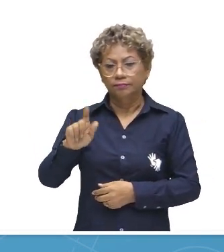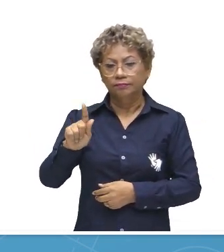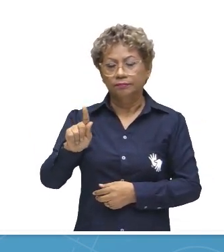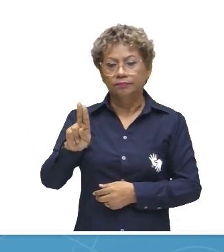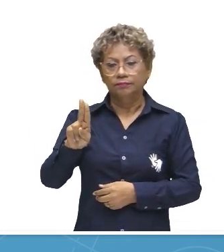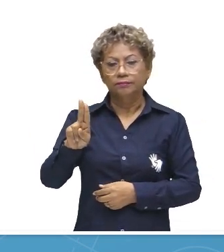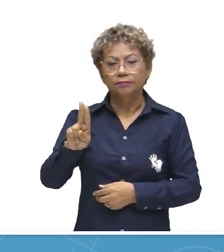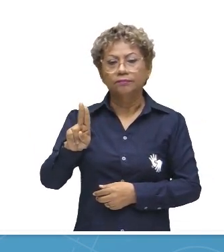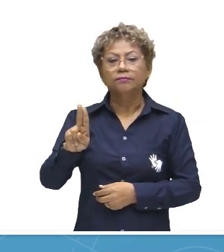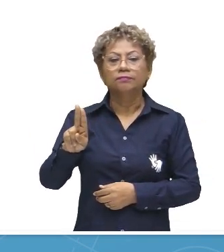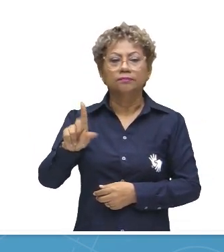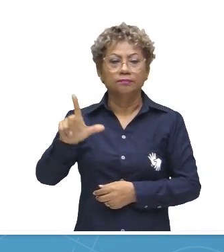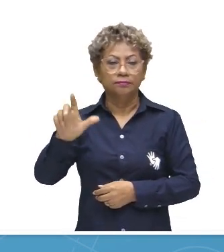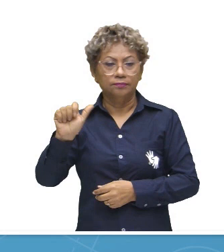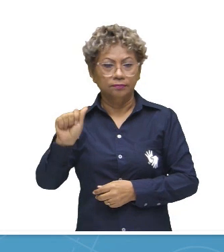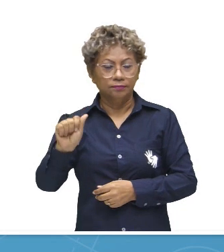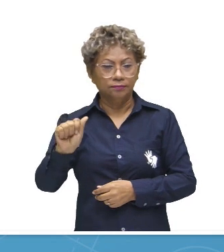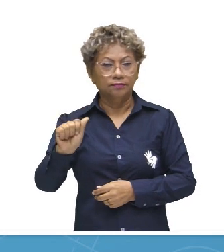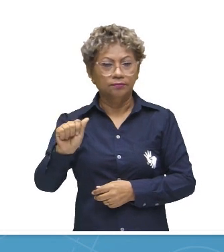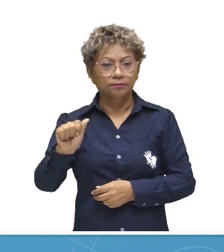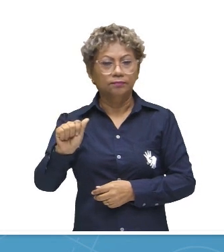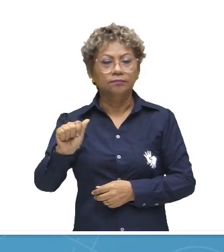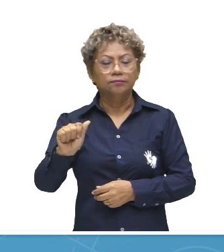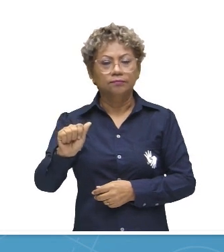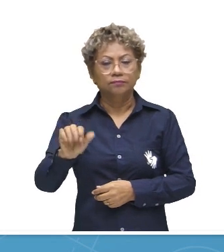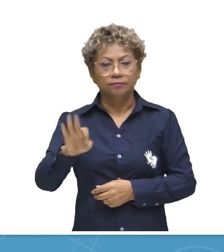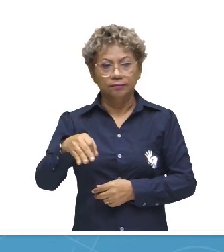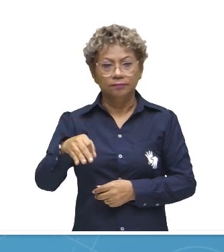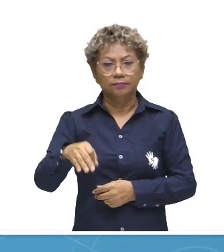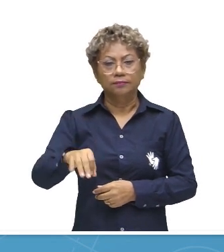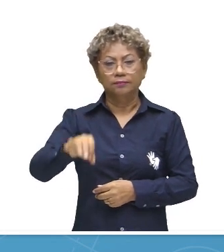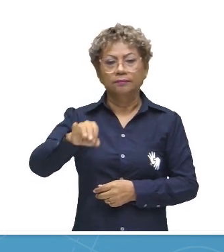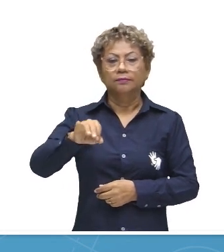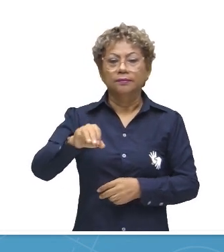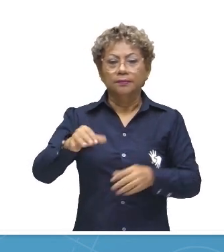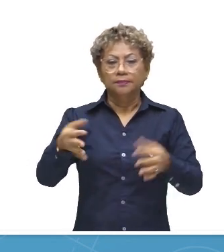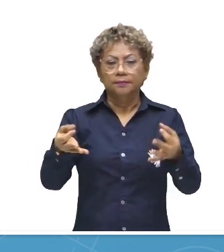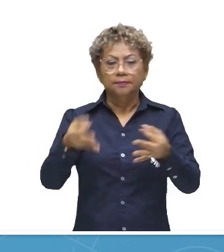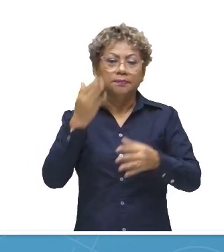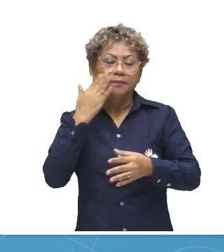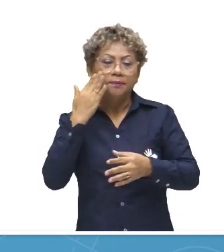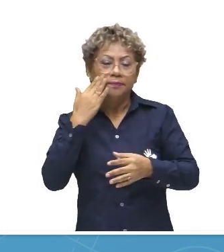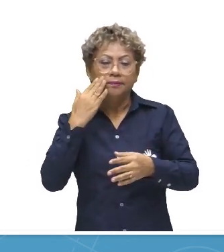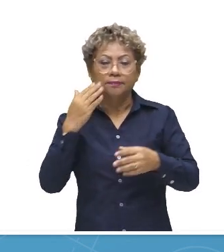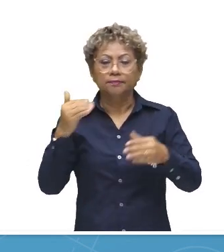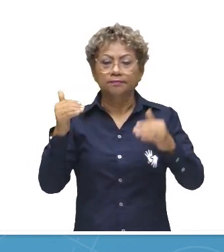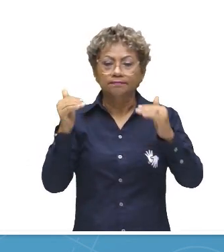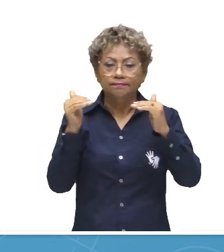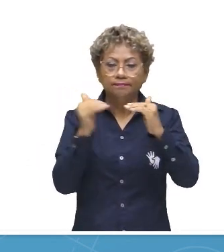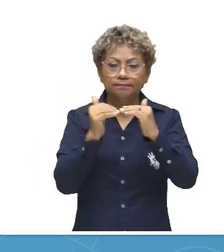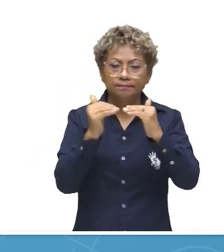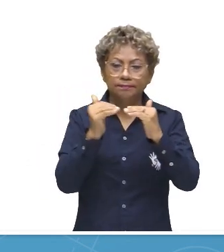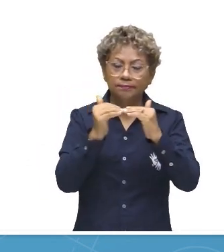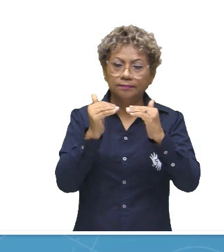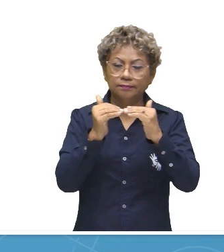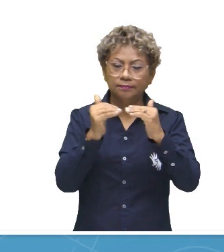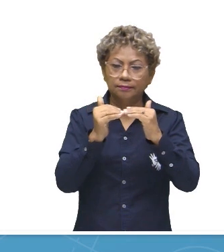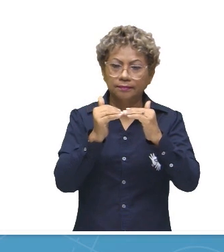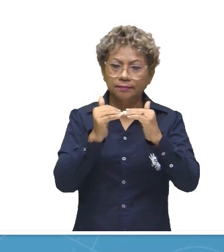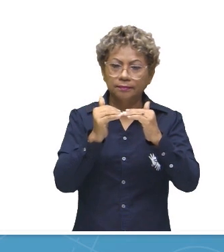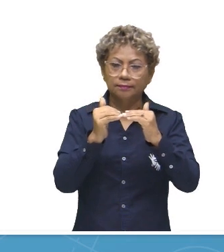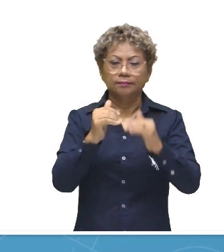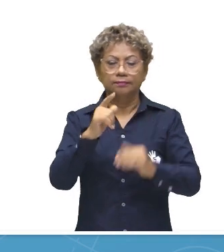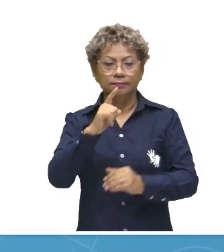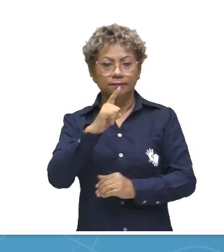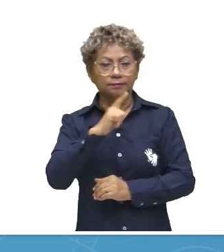Então, os polígonos regulares são aqueles, né, que possuem lados iguais e ângulos